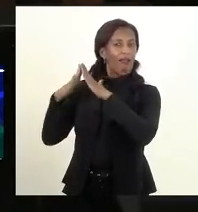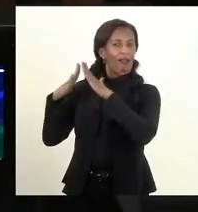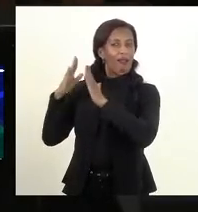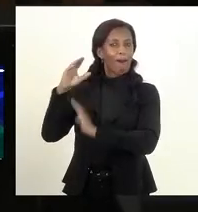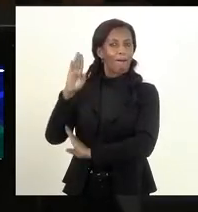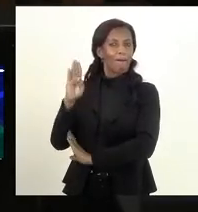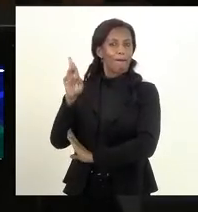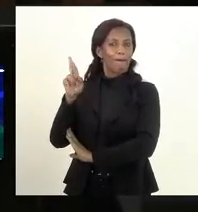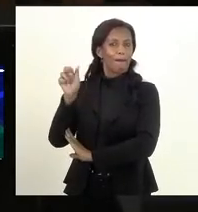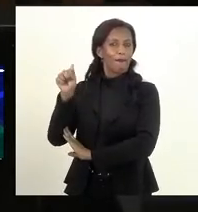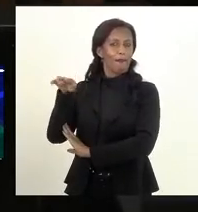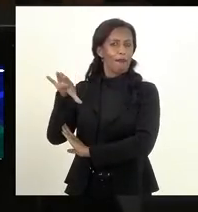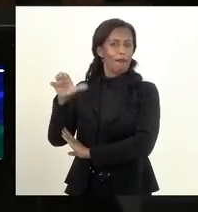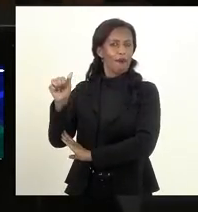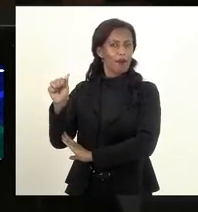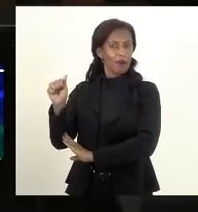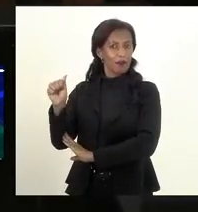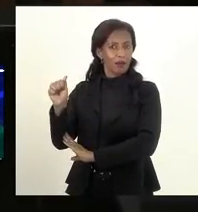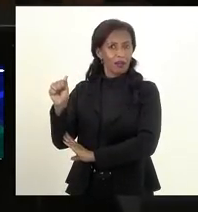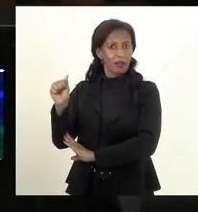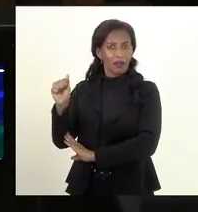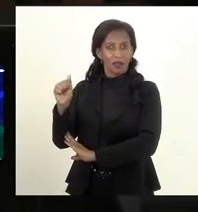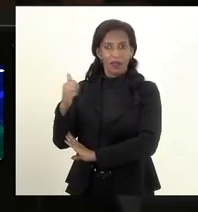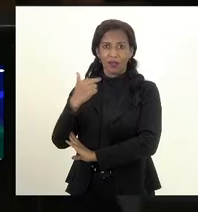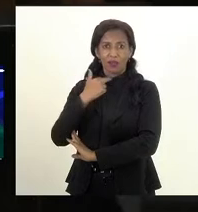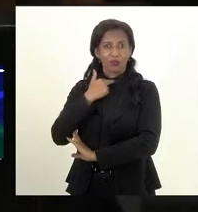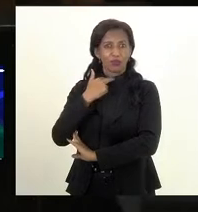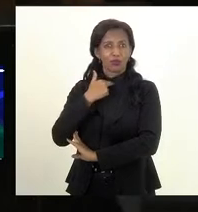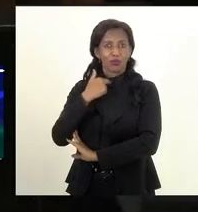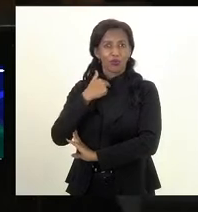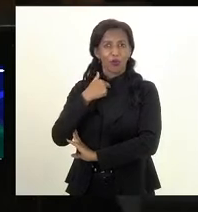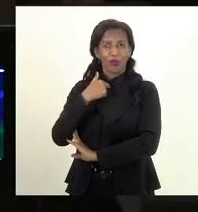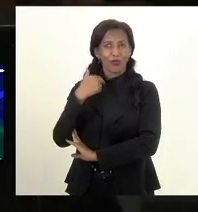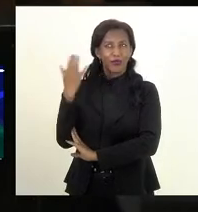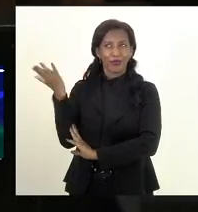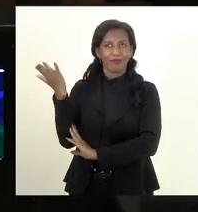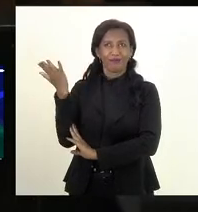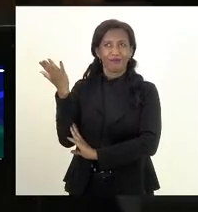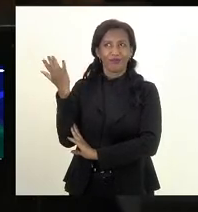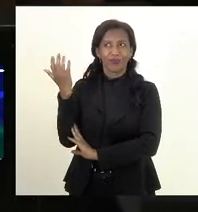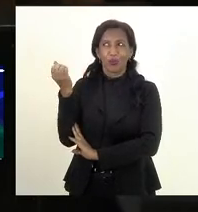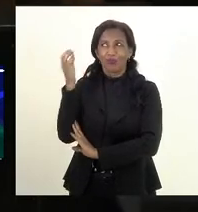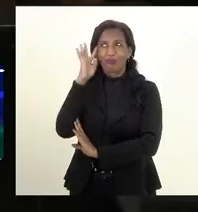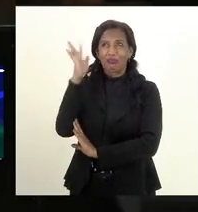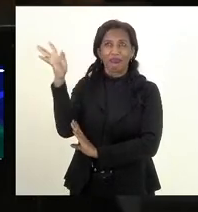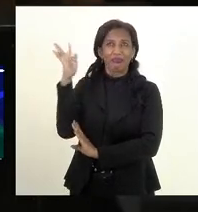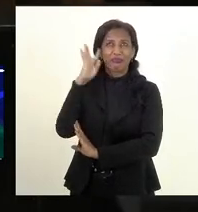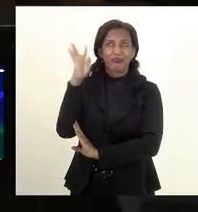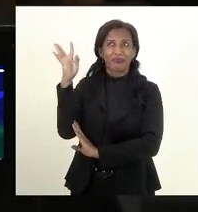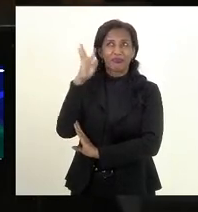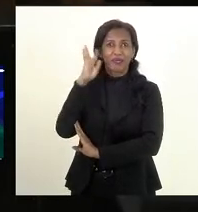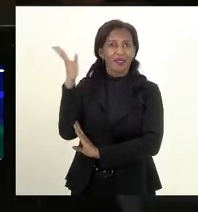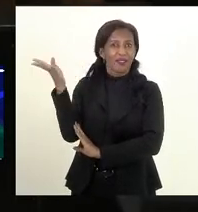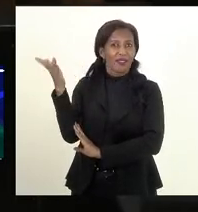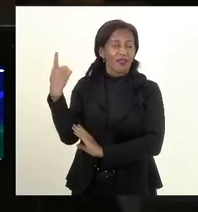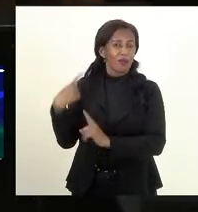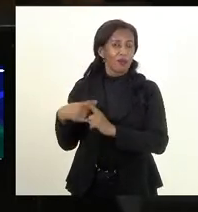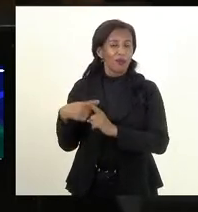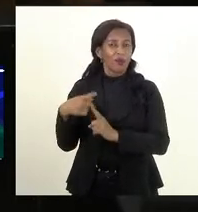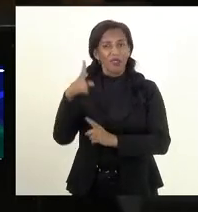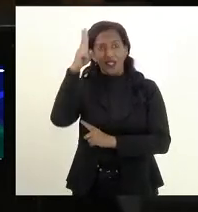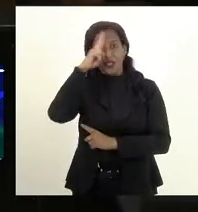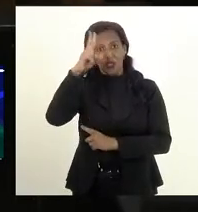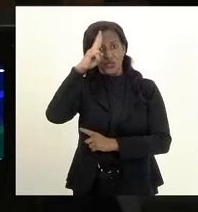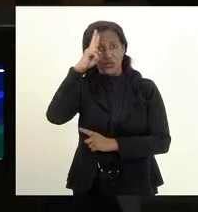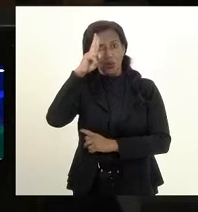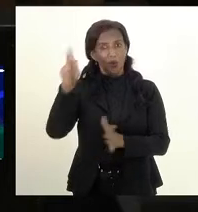branca ninguém nem imagina essas questões que fazer as parte da história desses